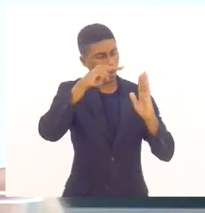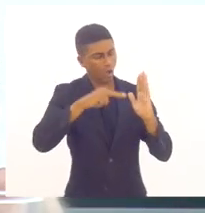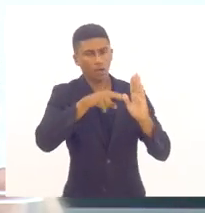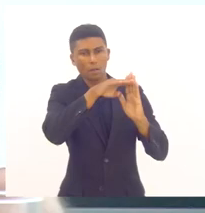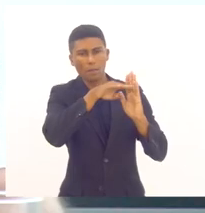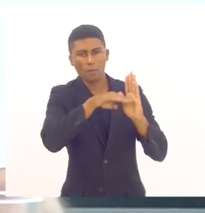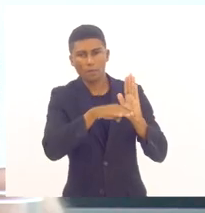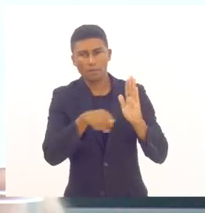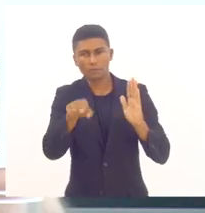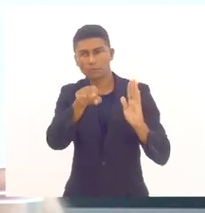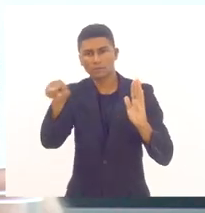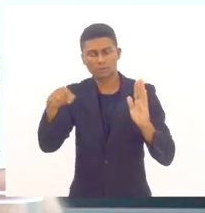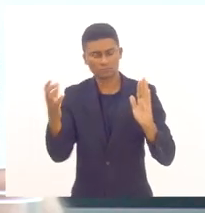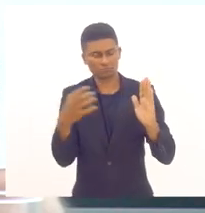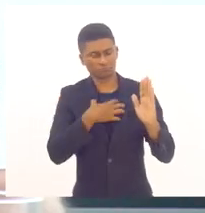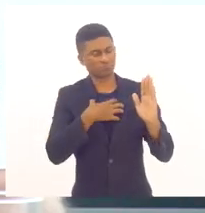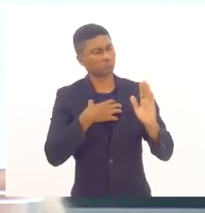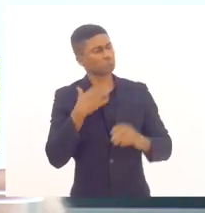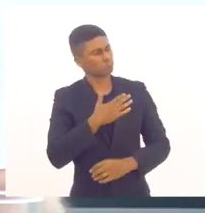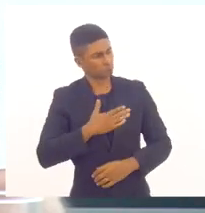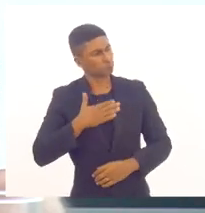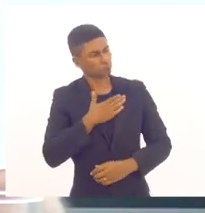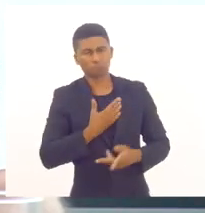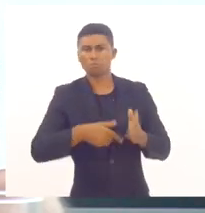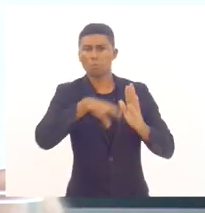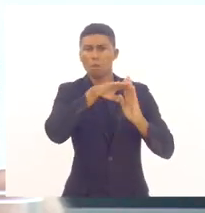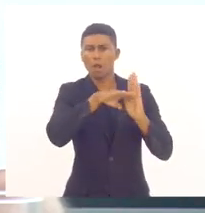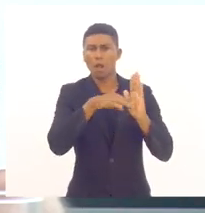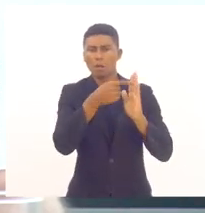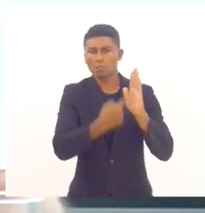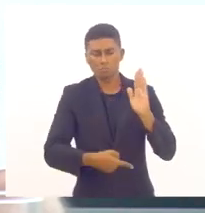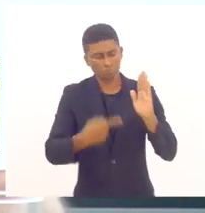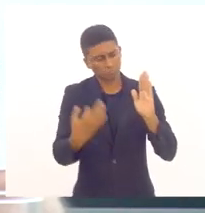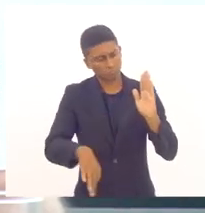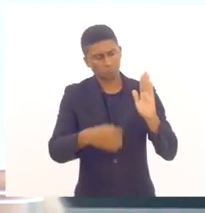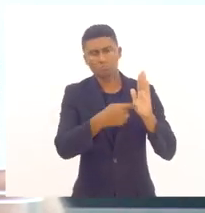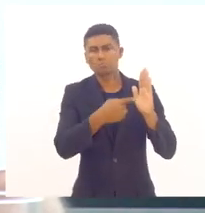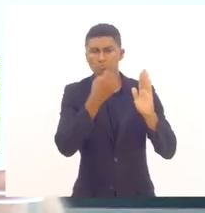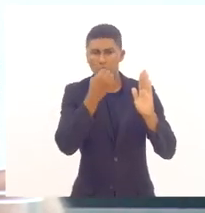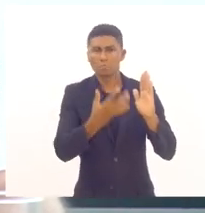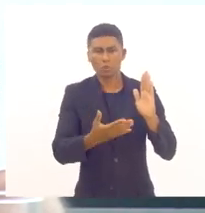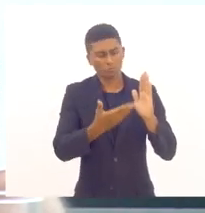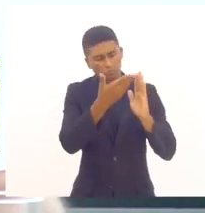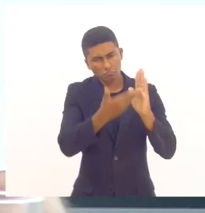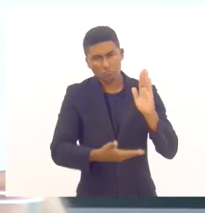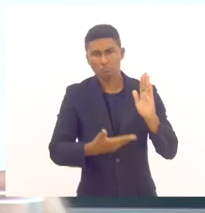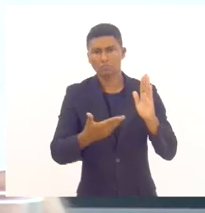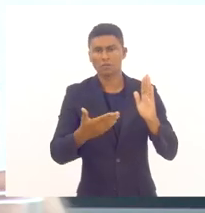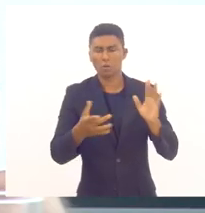ficaram bem satisfeitos com aquele programa, porque era um programa bem completo,